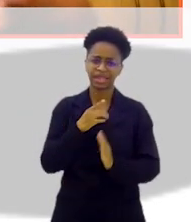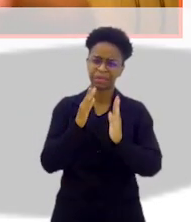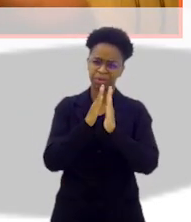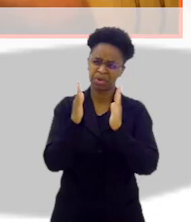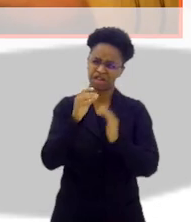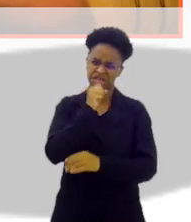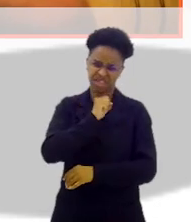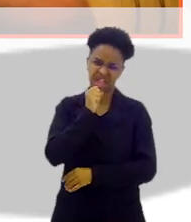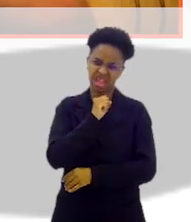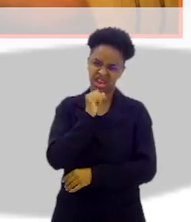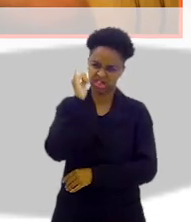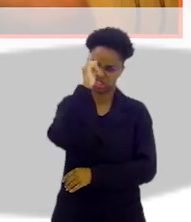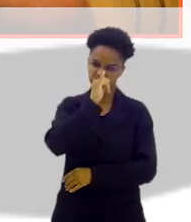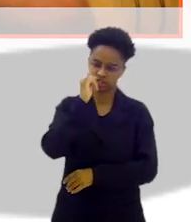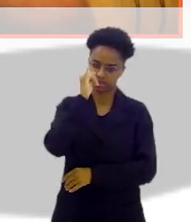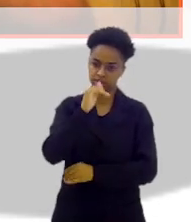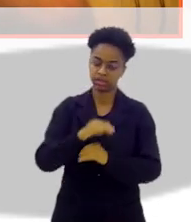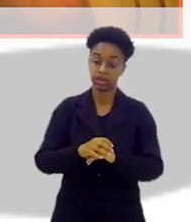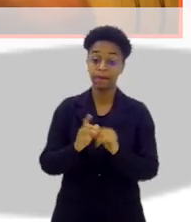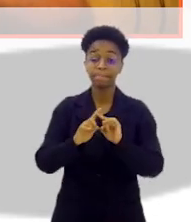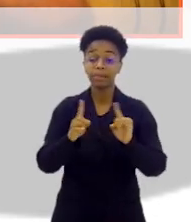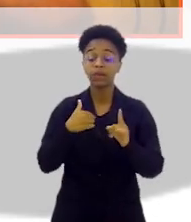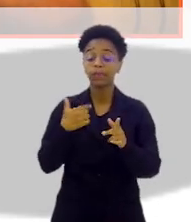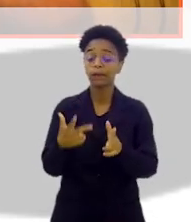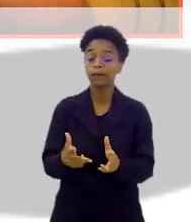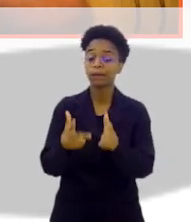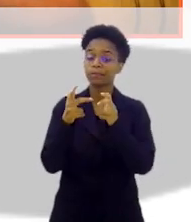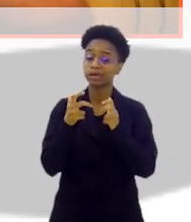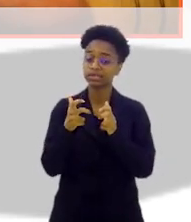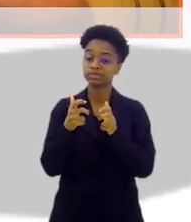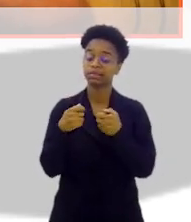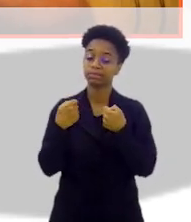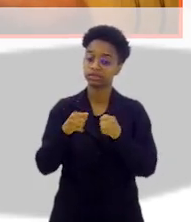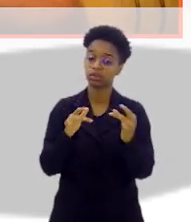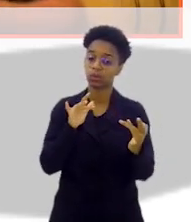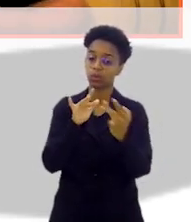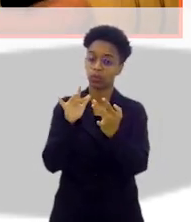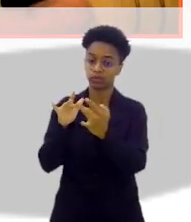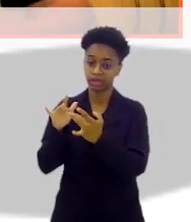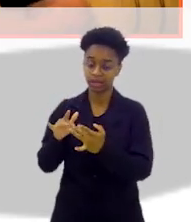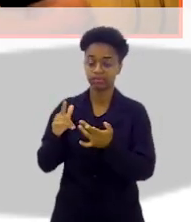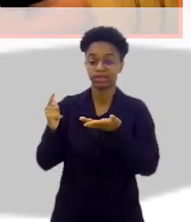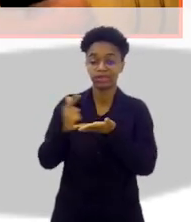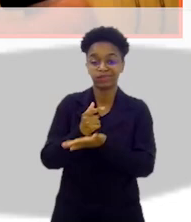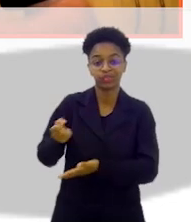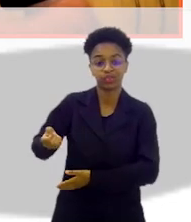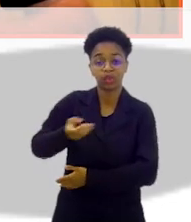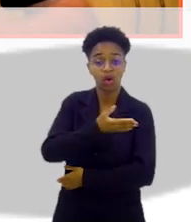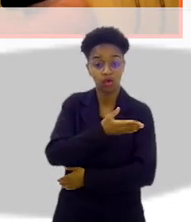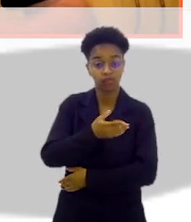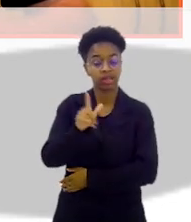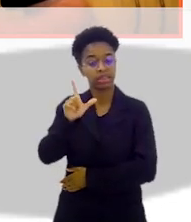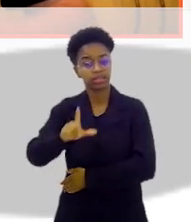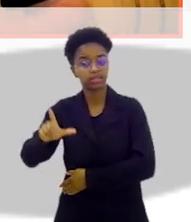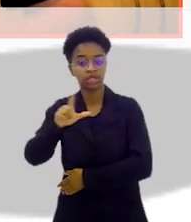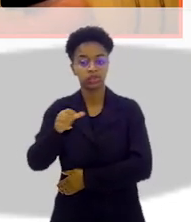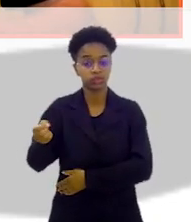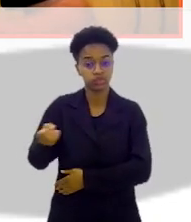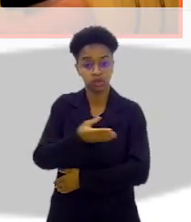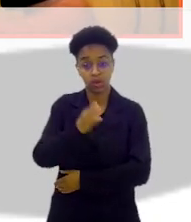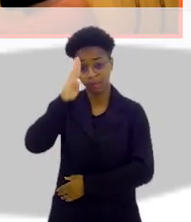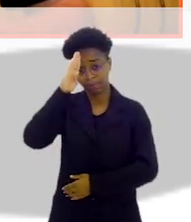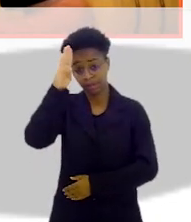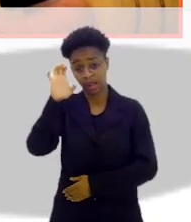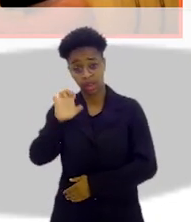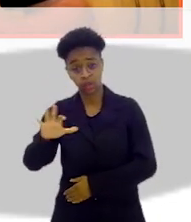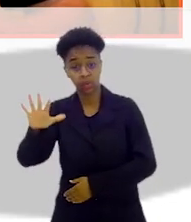era uma biblioteca velha, antiga. Eu percebi que tinha que ter mais contato com os modernos, com a literatura